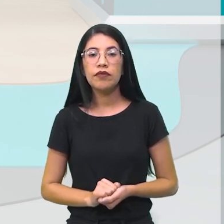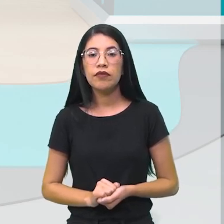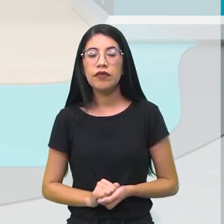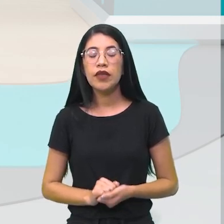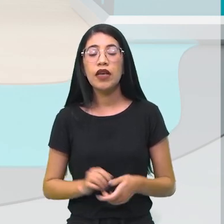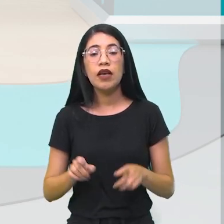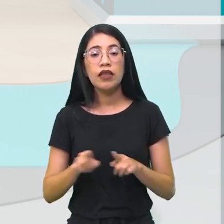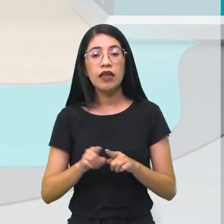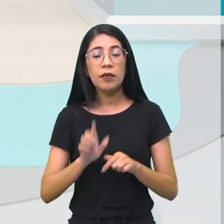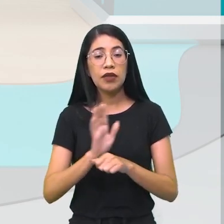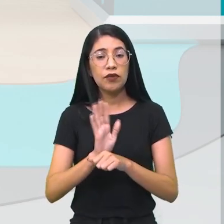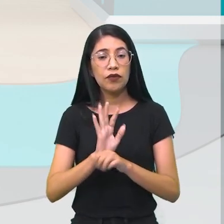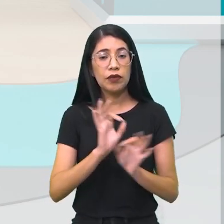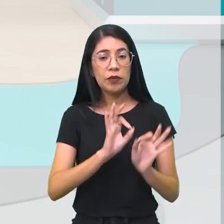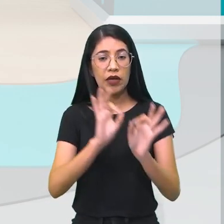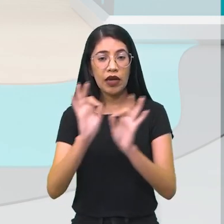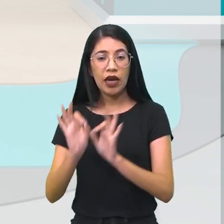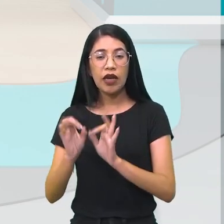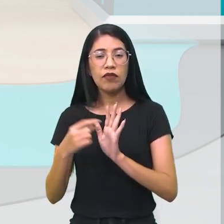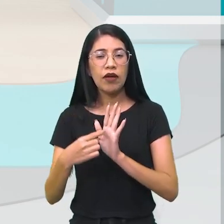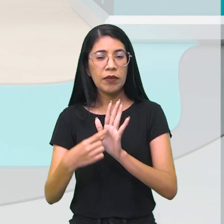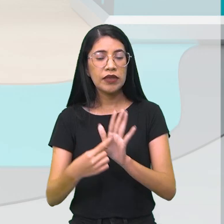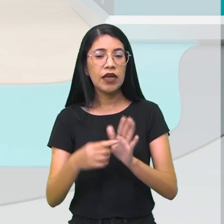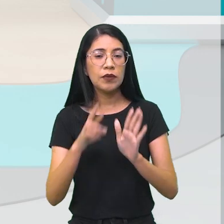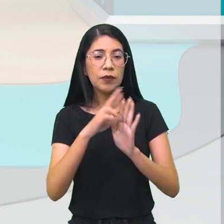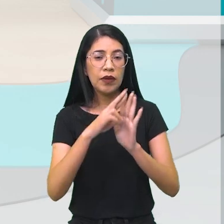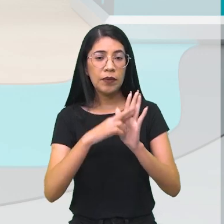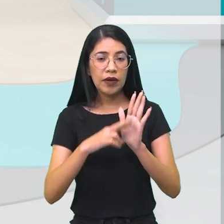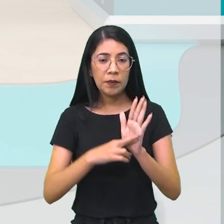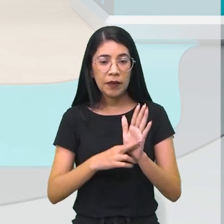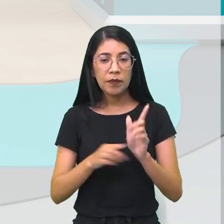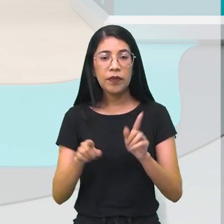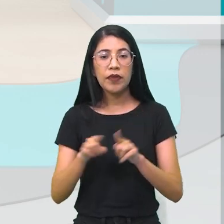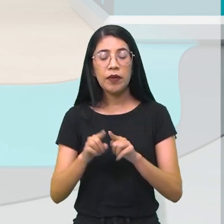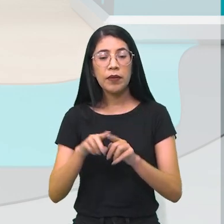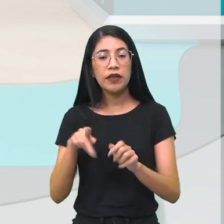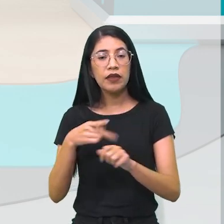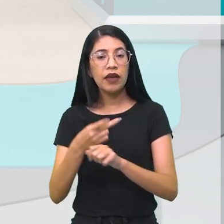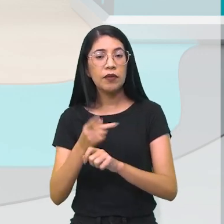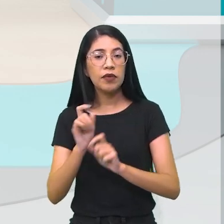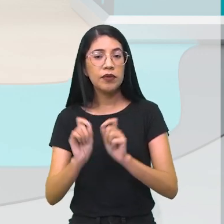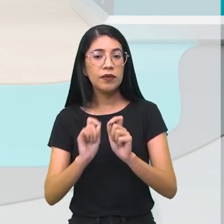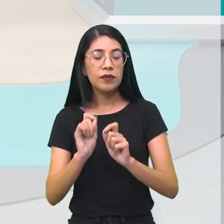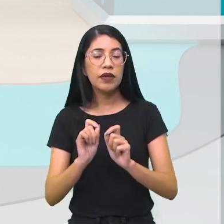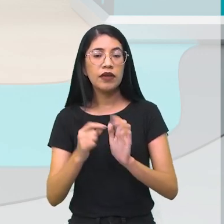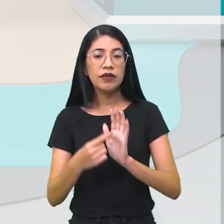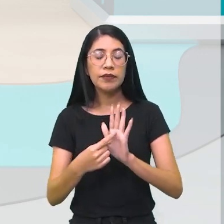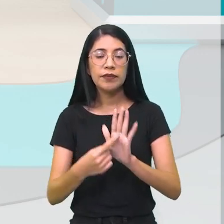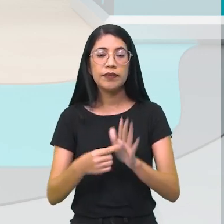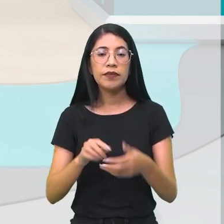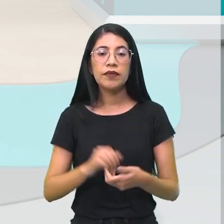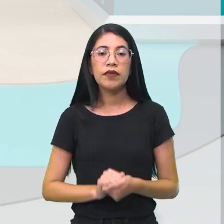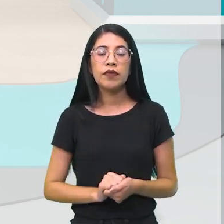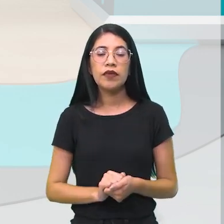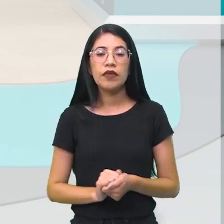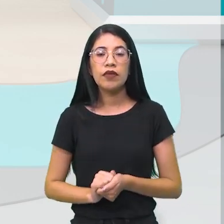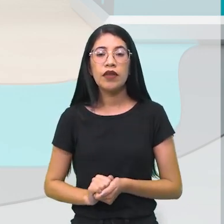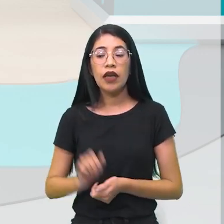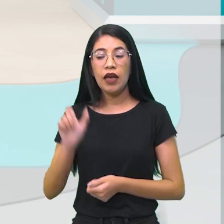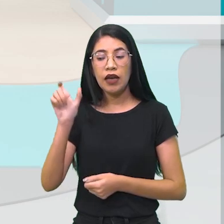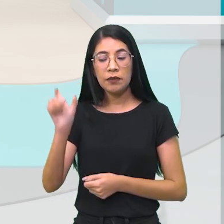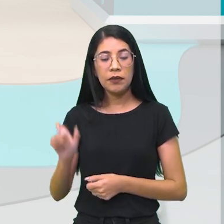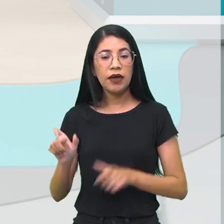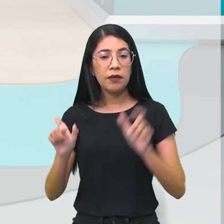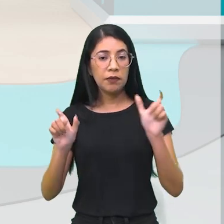Nós vimos lá que no vídeo foram repassadas essas regras e logo depois nós tivemos ali os debatedores,